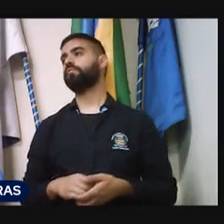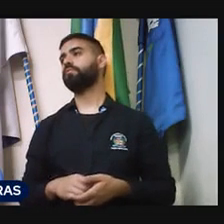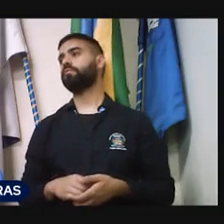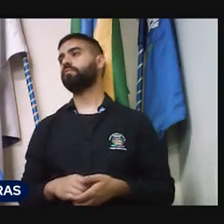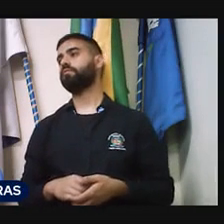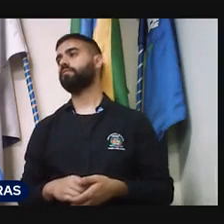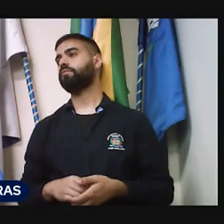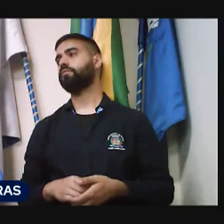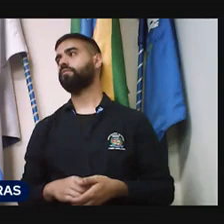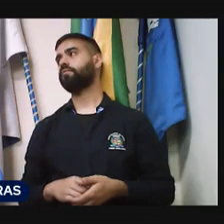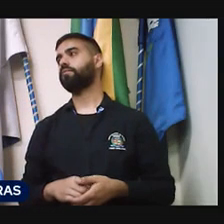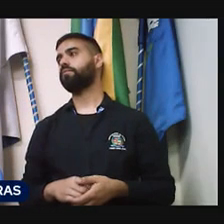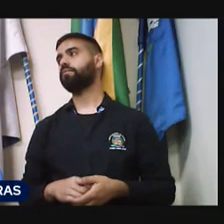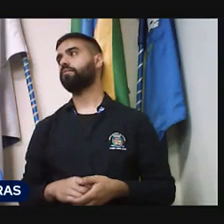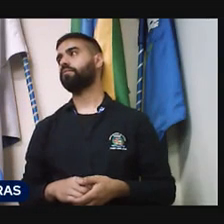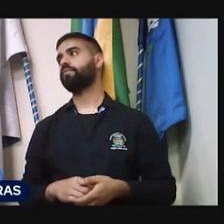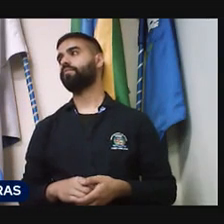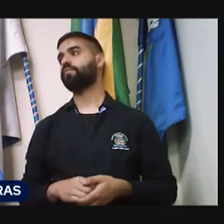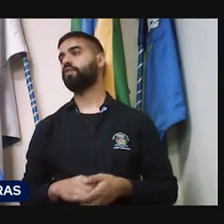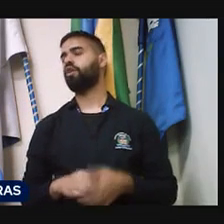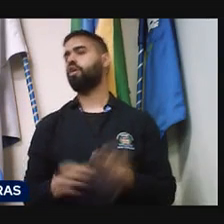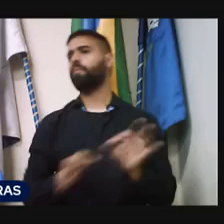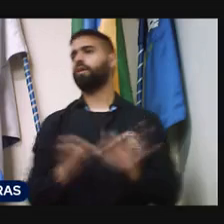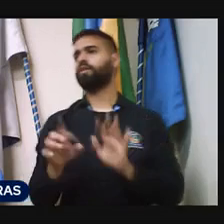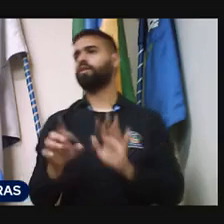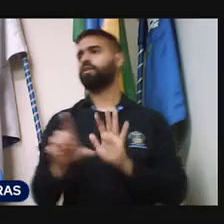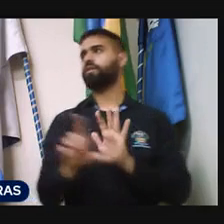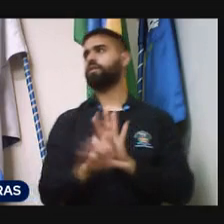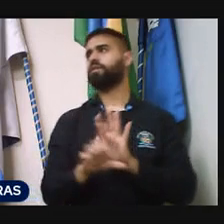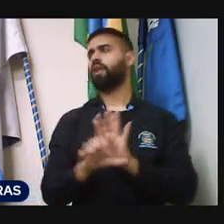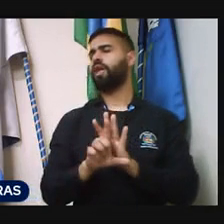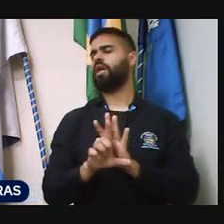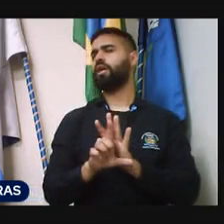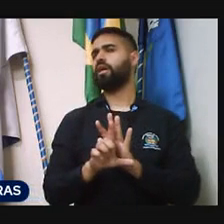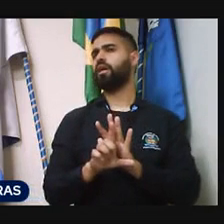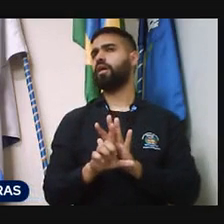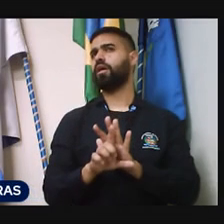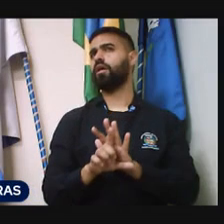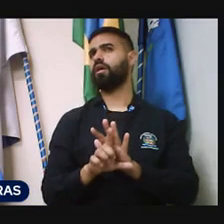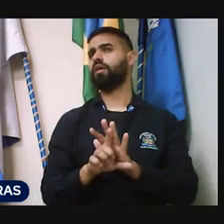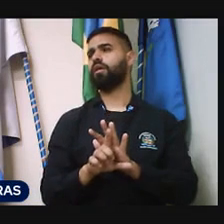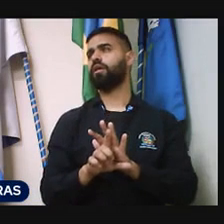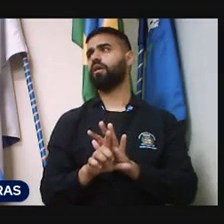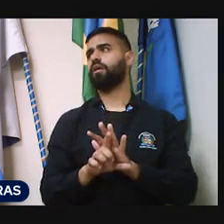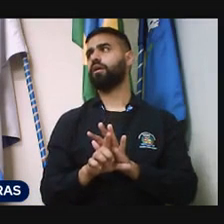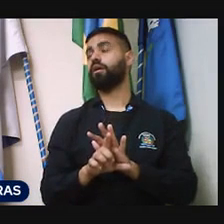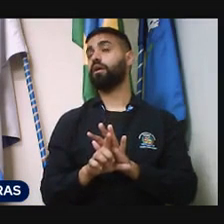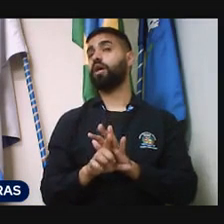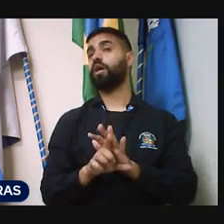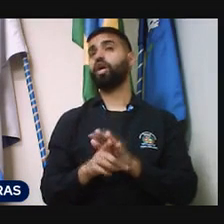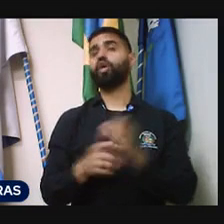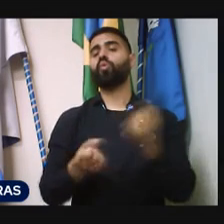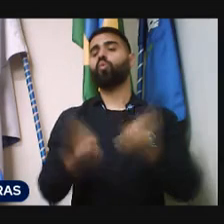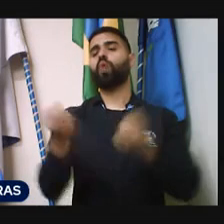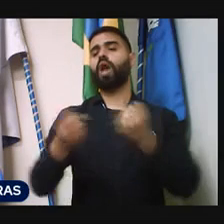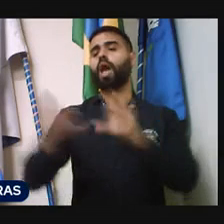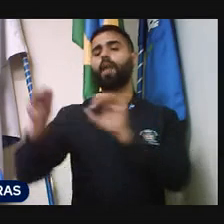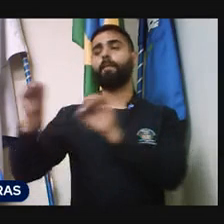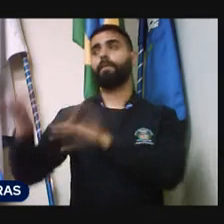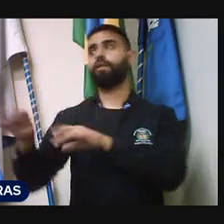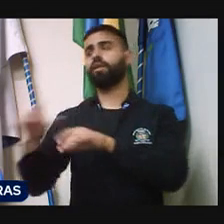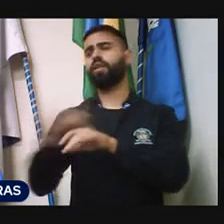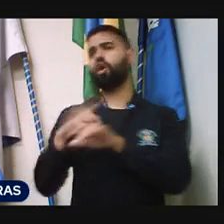projeto de lei que sofre alteração é aquele projeto de lei de no dos carros abandonados